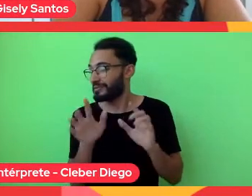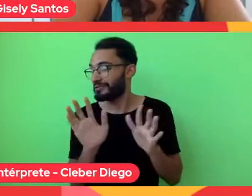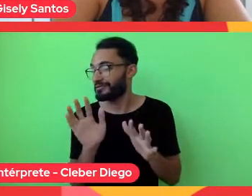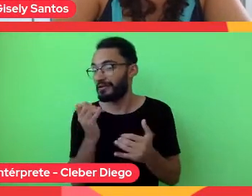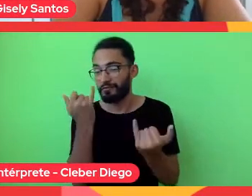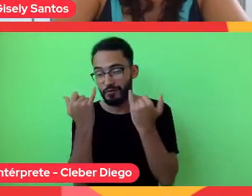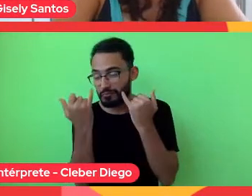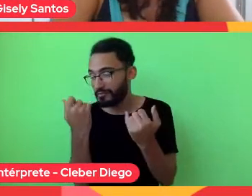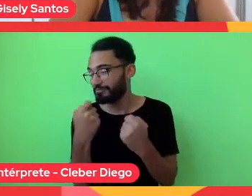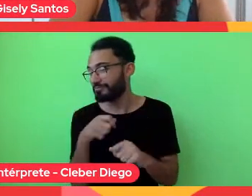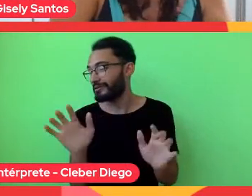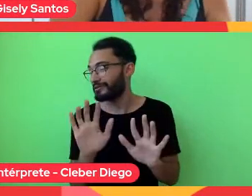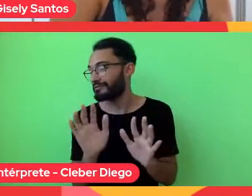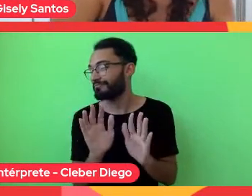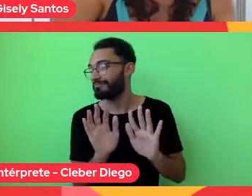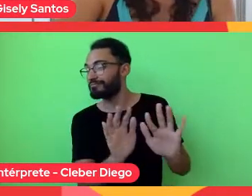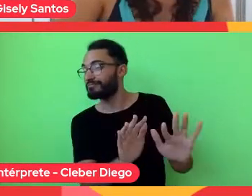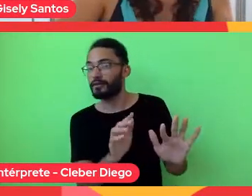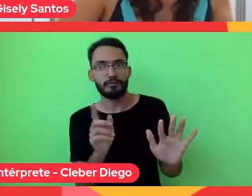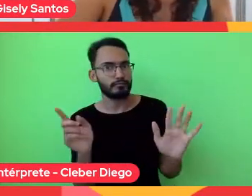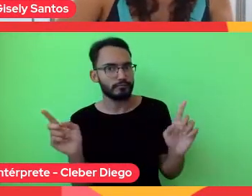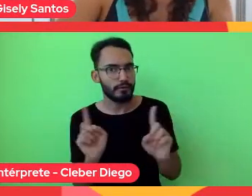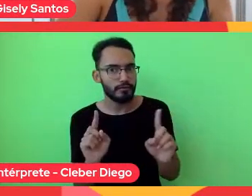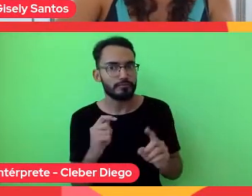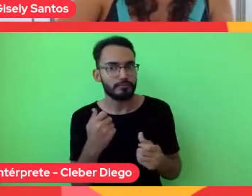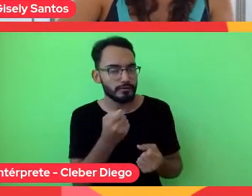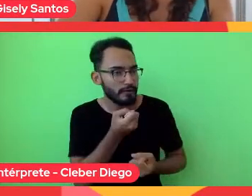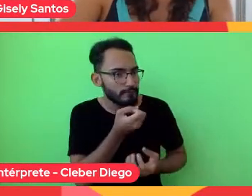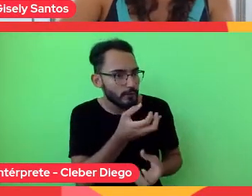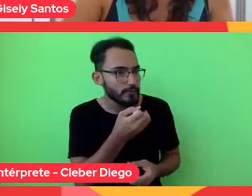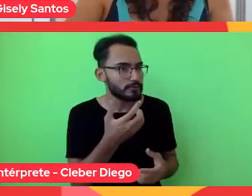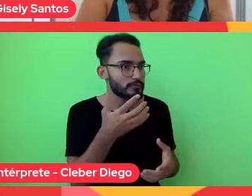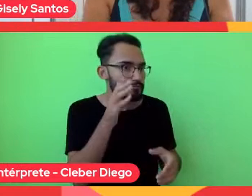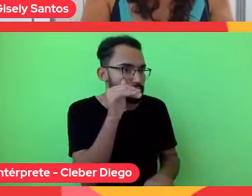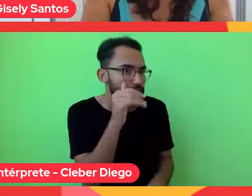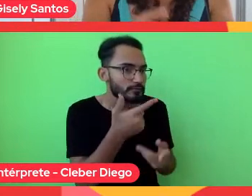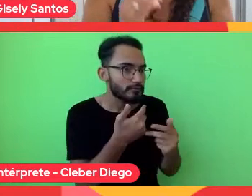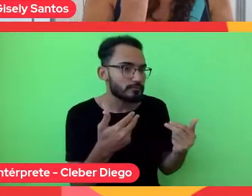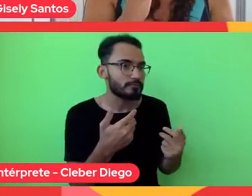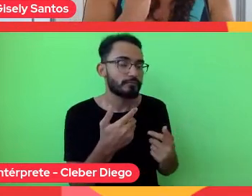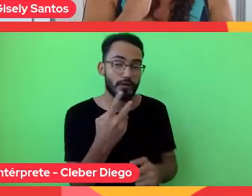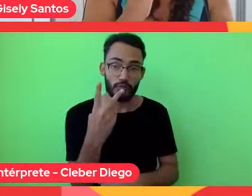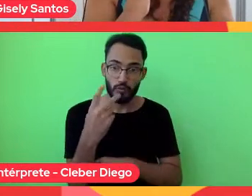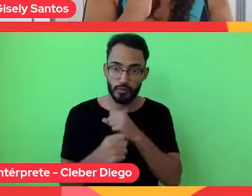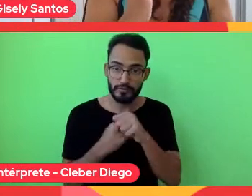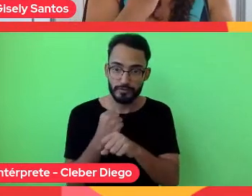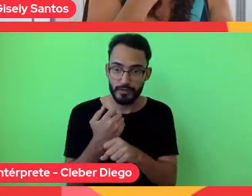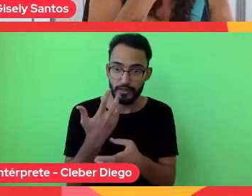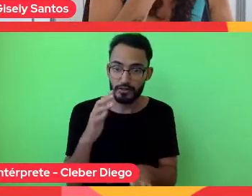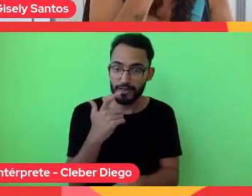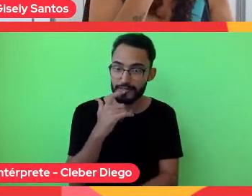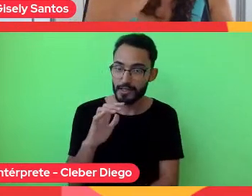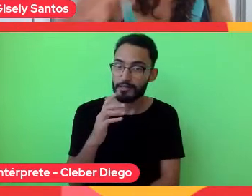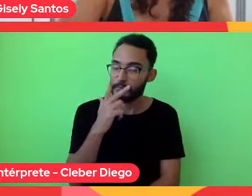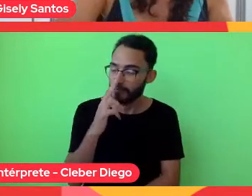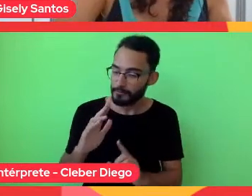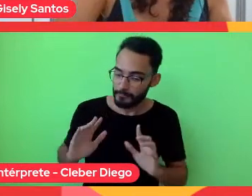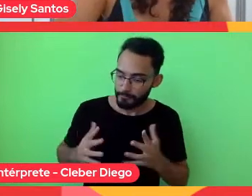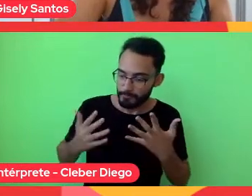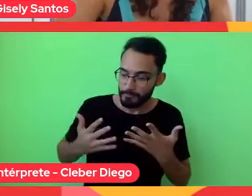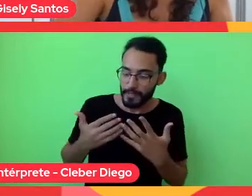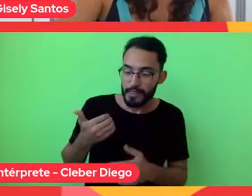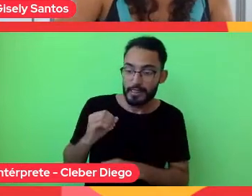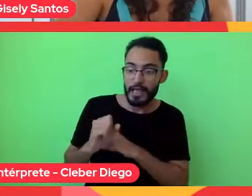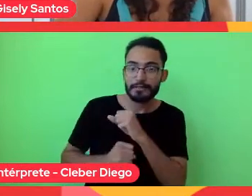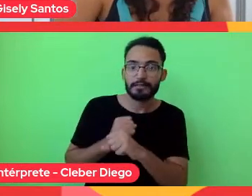conectadas a gente tiver, eu aprendo, eu falo que em 2 anos de CIT parece que potencializou 10 anos assim,